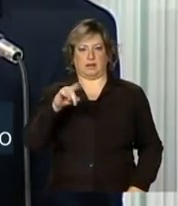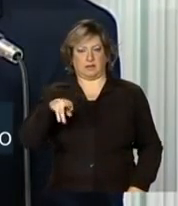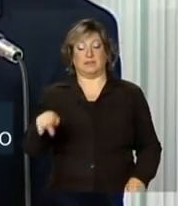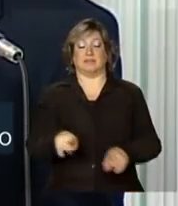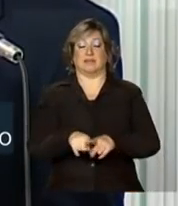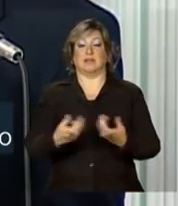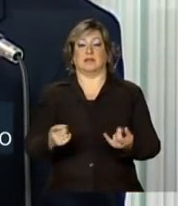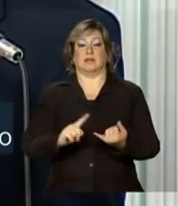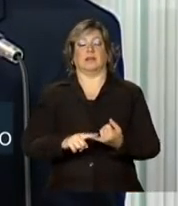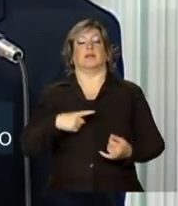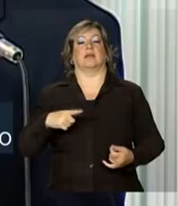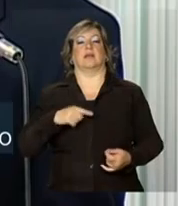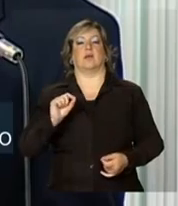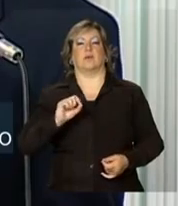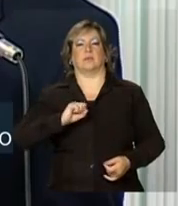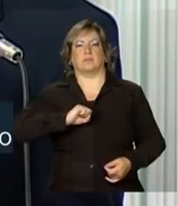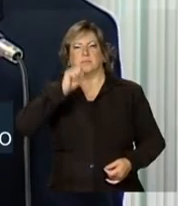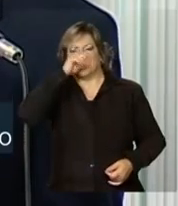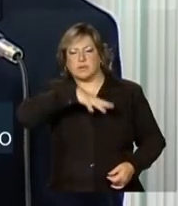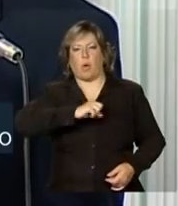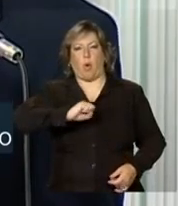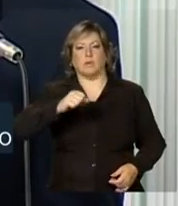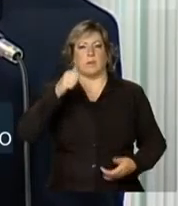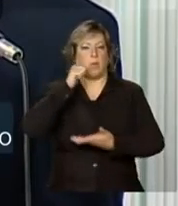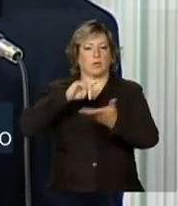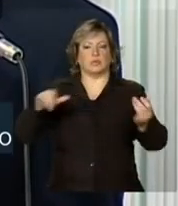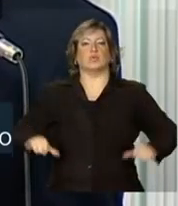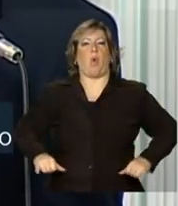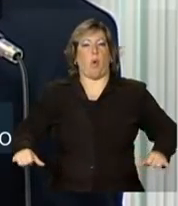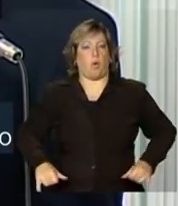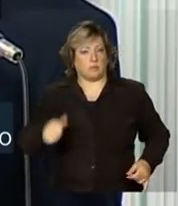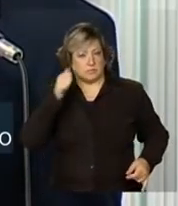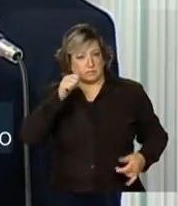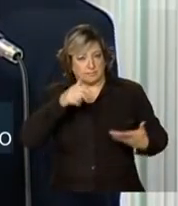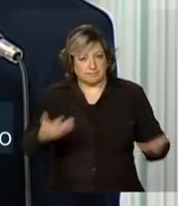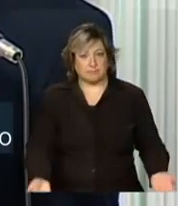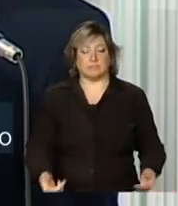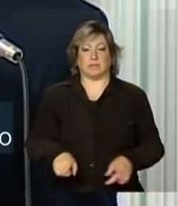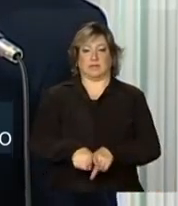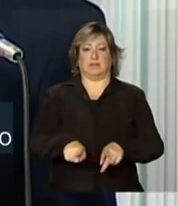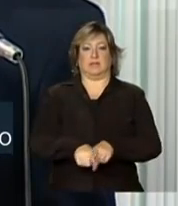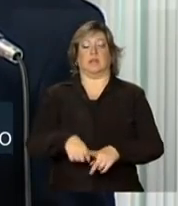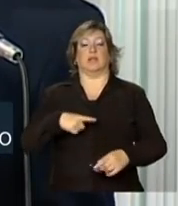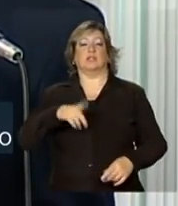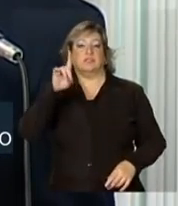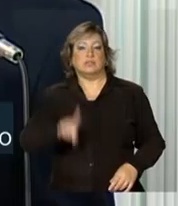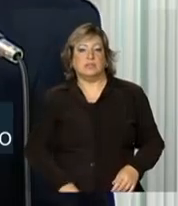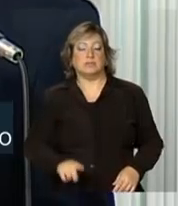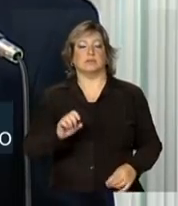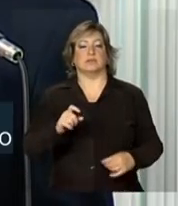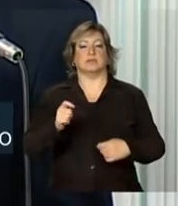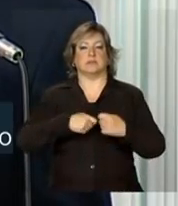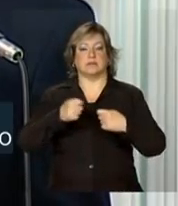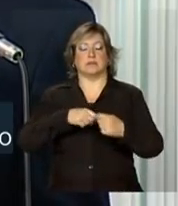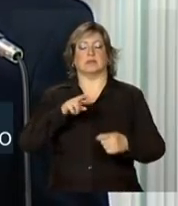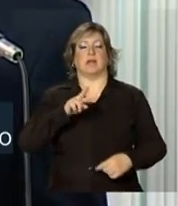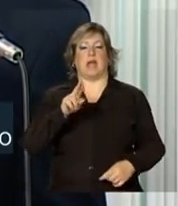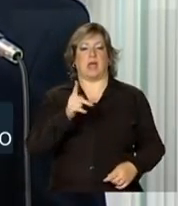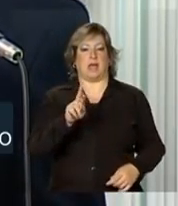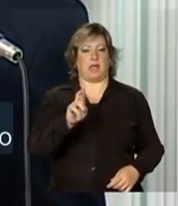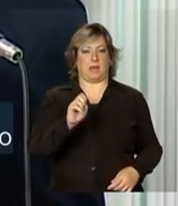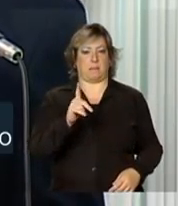mulher, conceitos e instrumentos de ação do Estado, os direitos sexuais e reprodutivos e as ciências e relações de